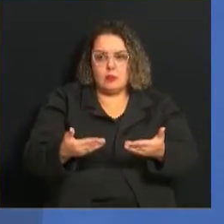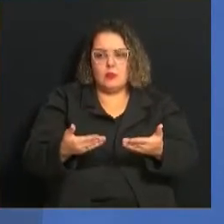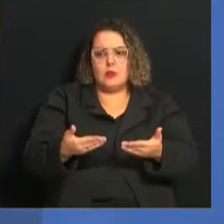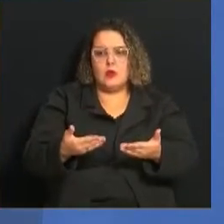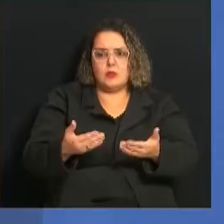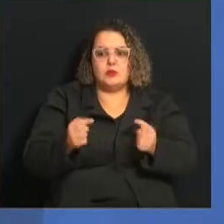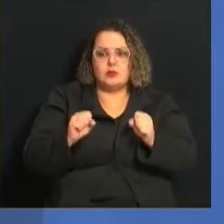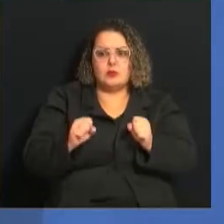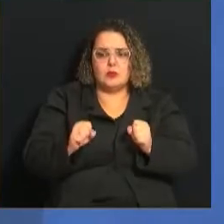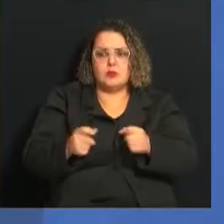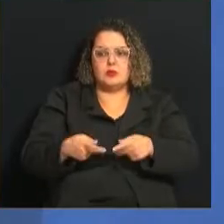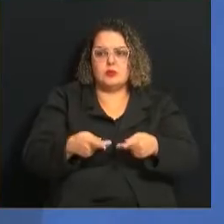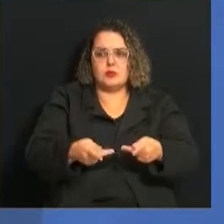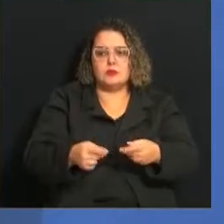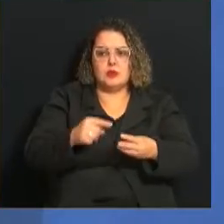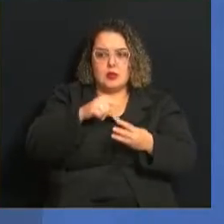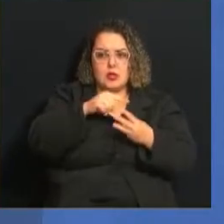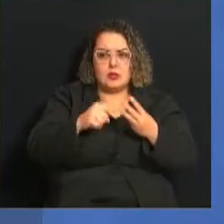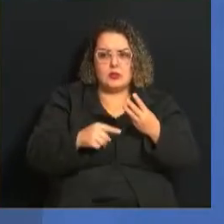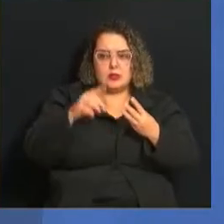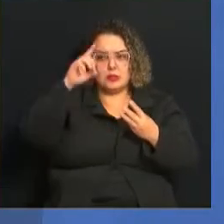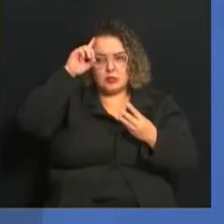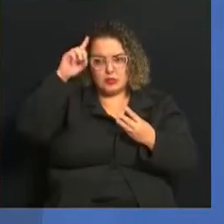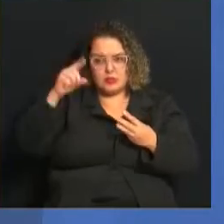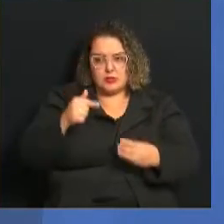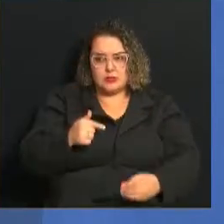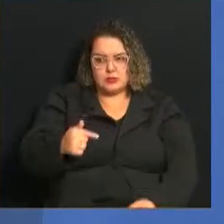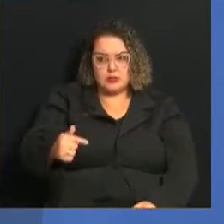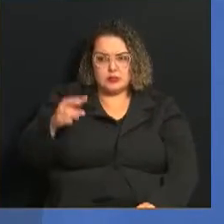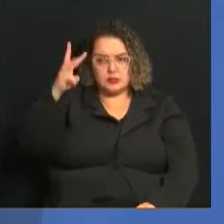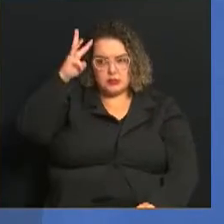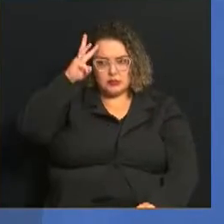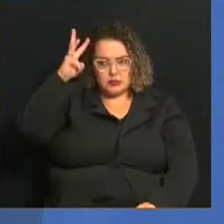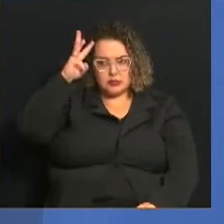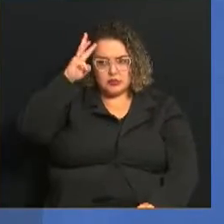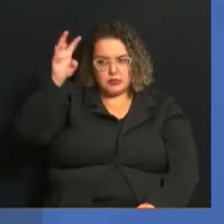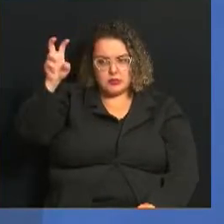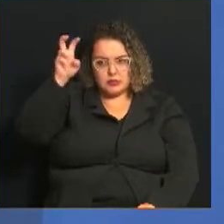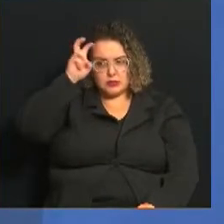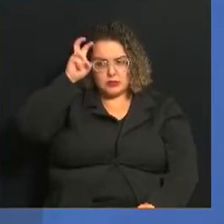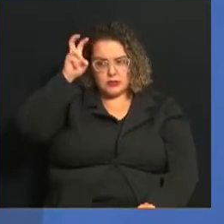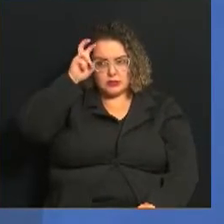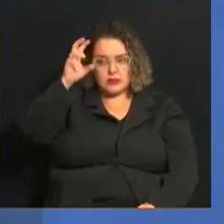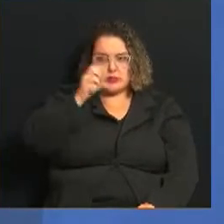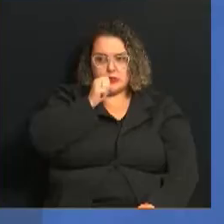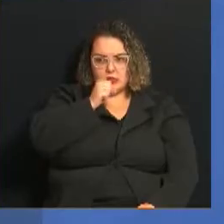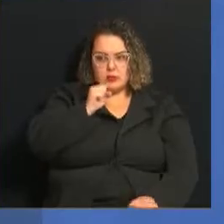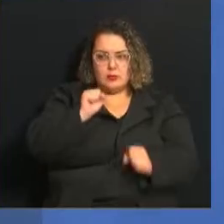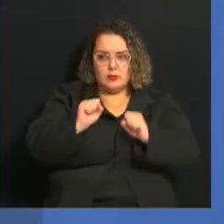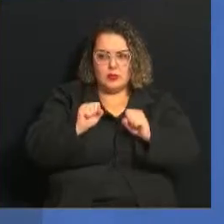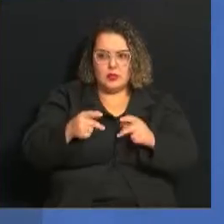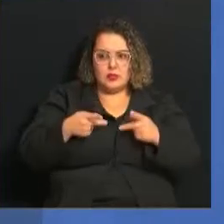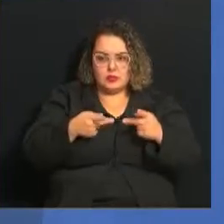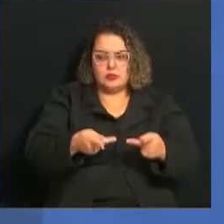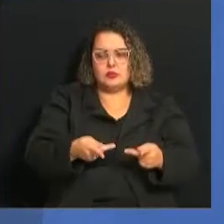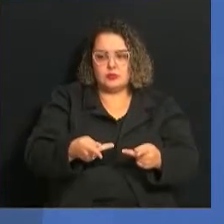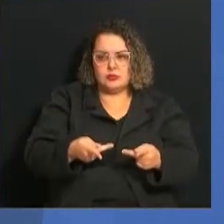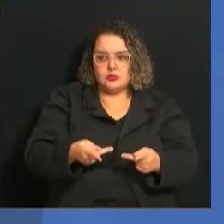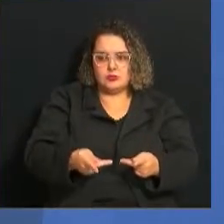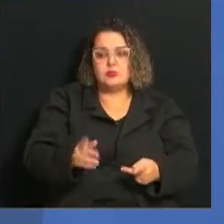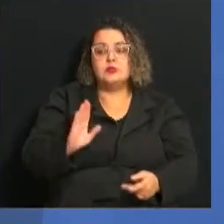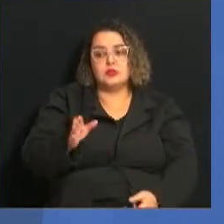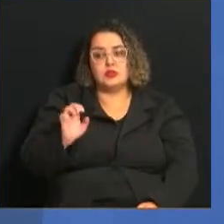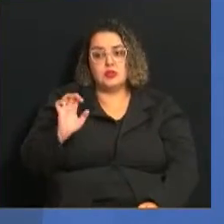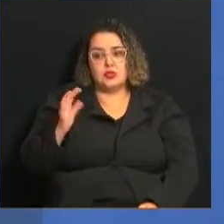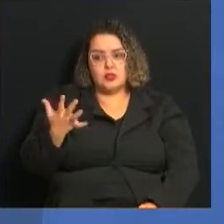olha, 3 dias por semana, terças, quintas e sábados, como já ocorre lá no hospital